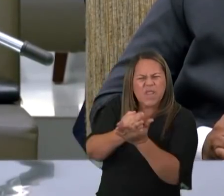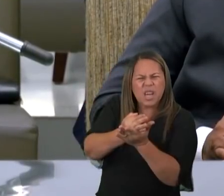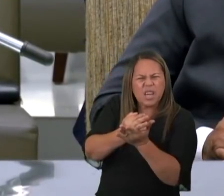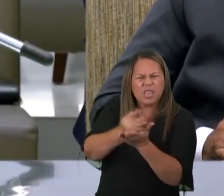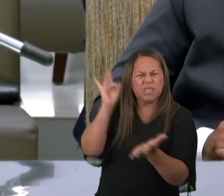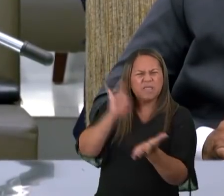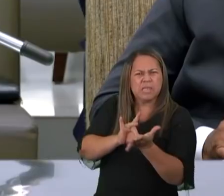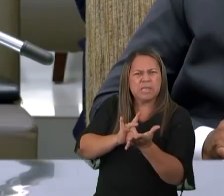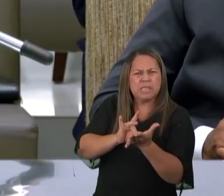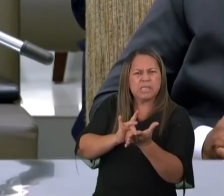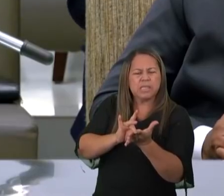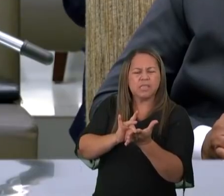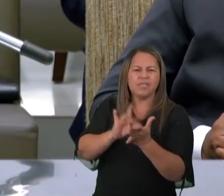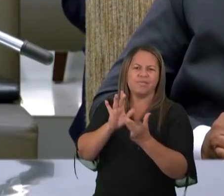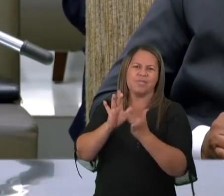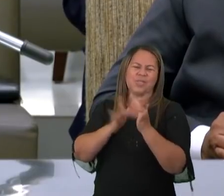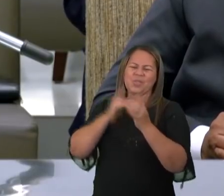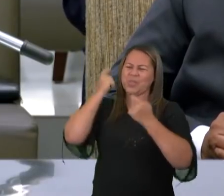de Jesus.